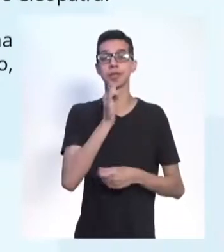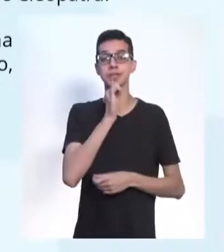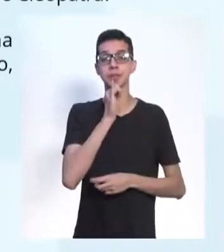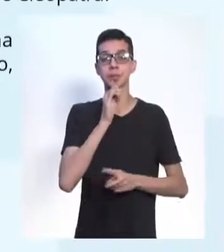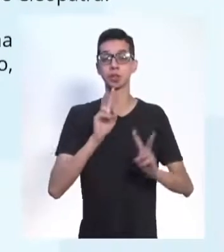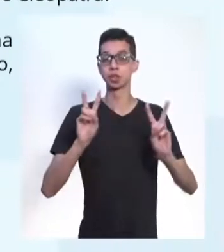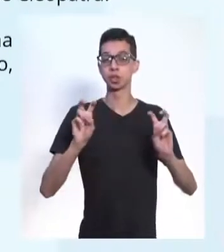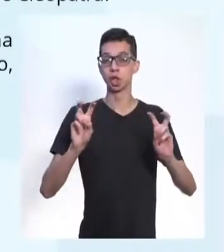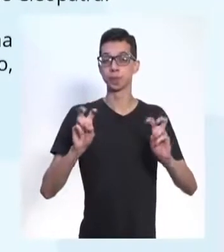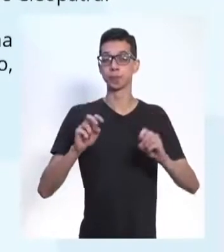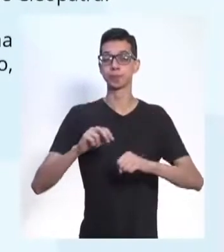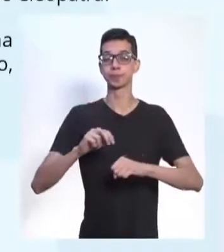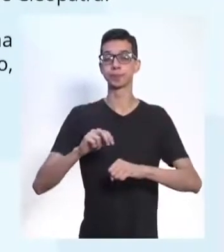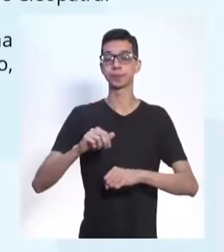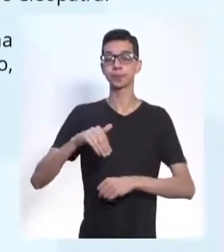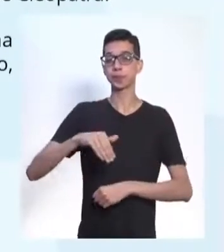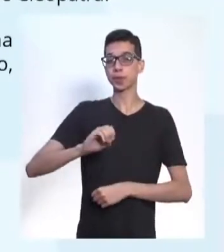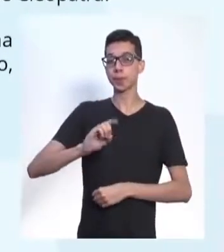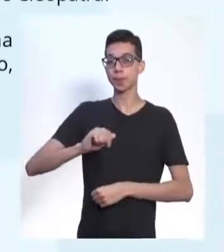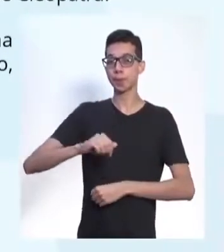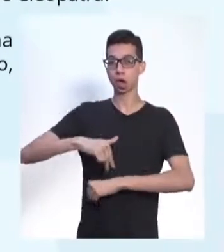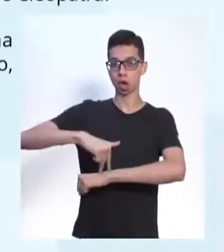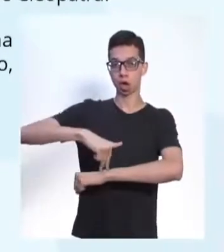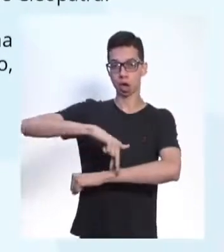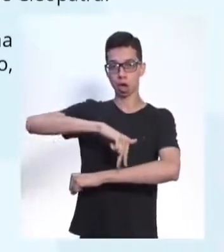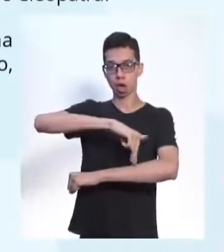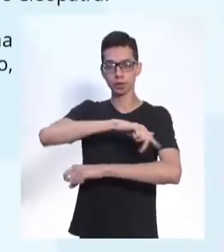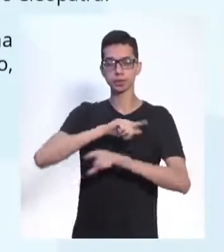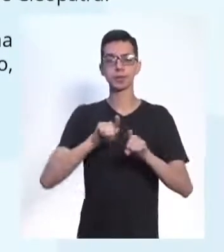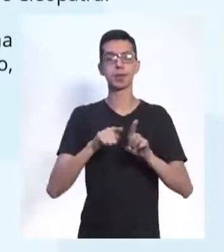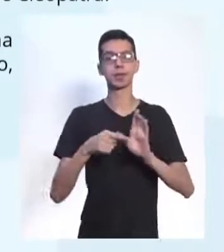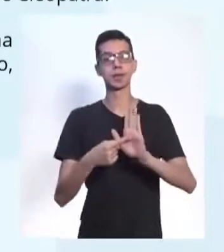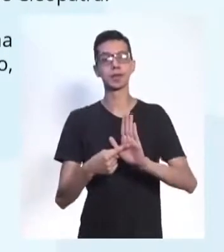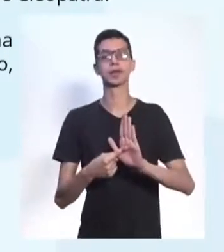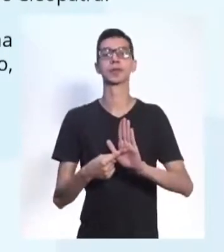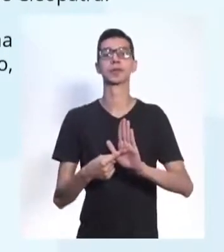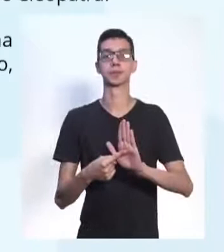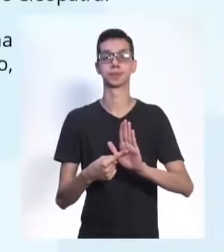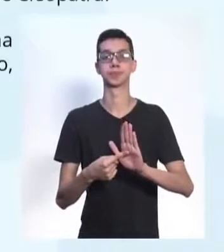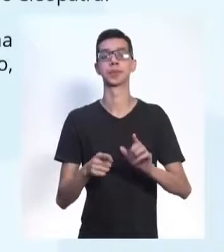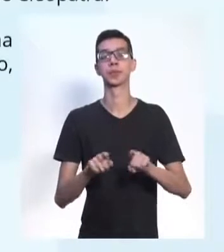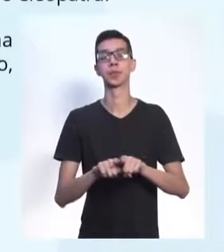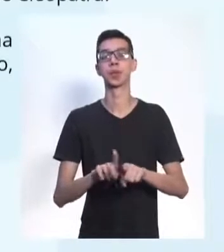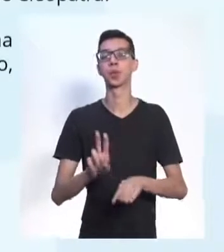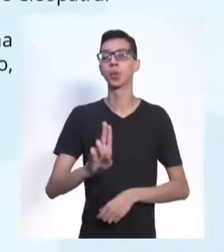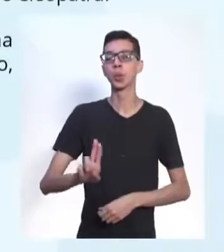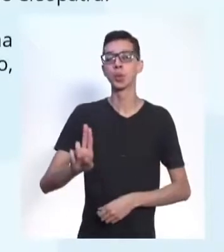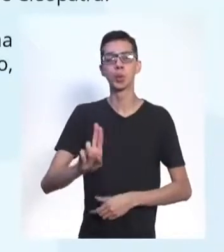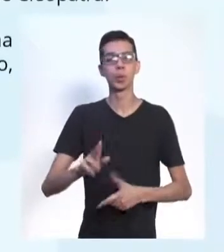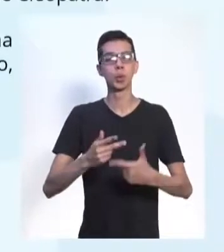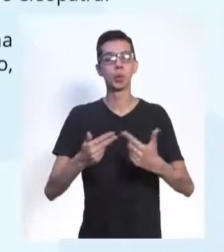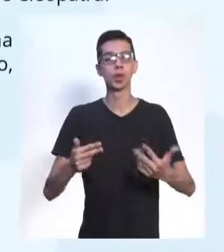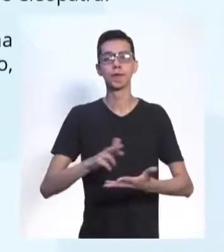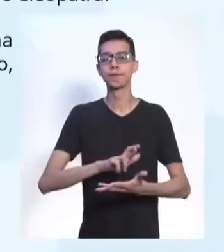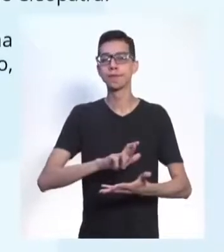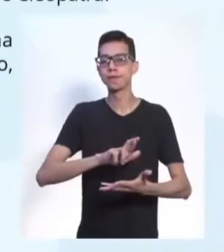moda e com o uso de substâncias especificamente destinadas a tal, como, por exemplo, o col, que era misturado com gordura